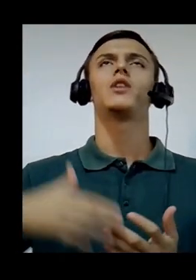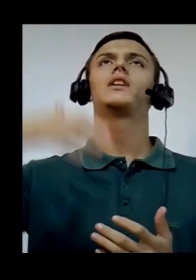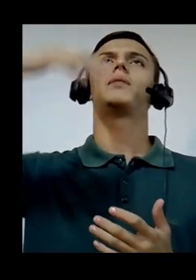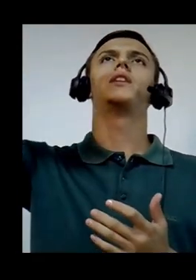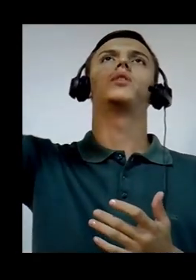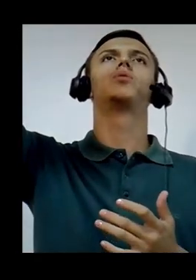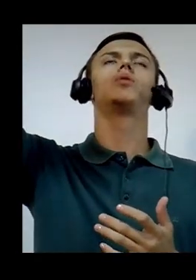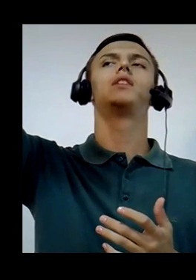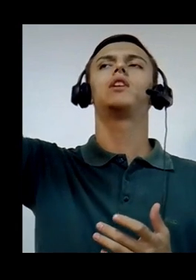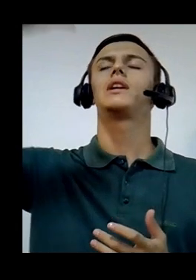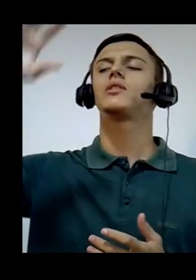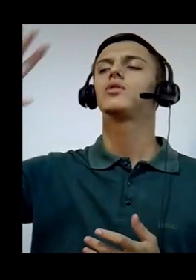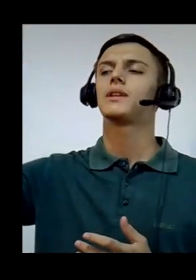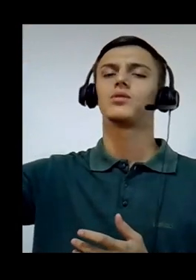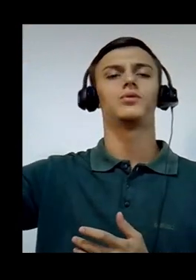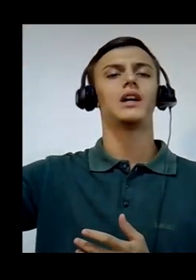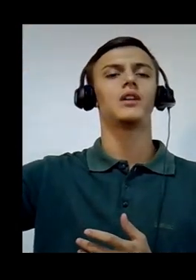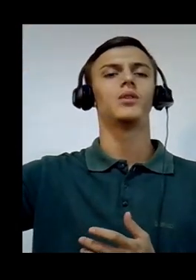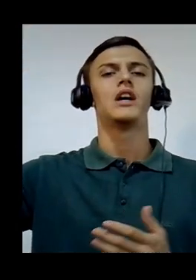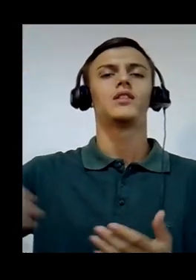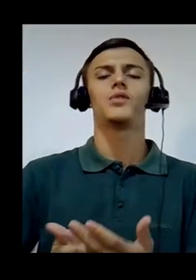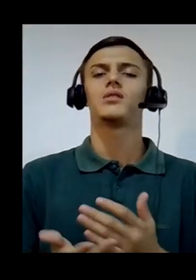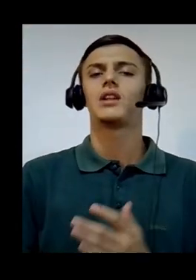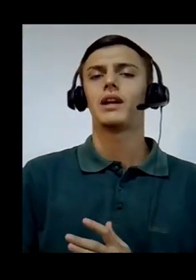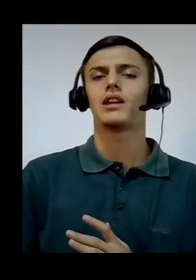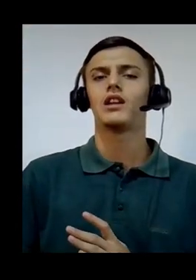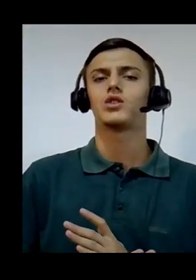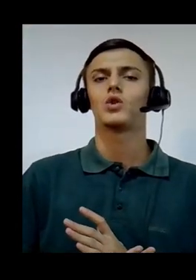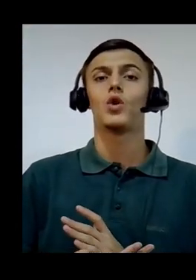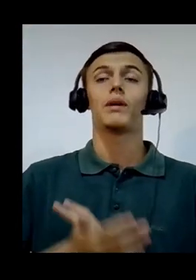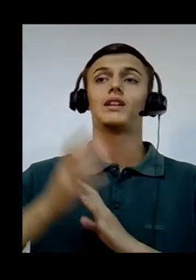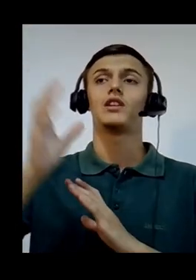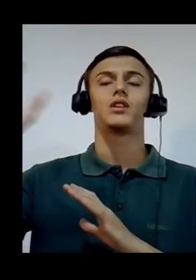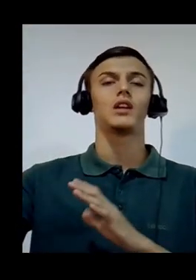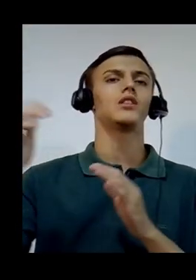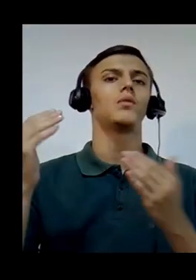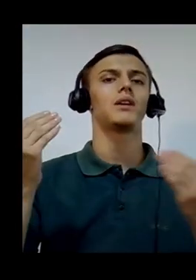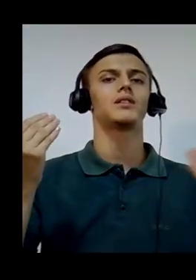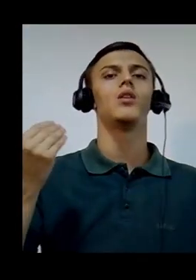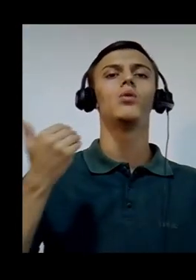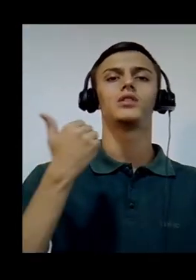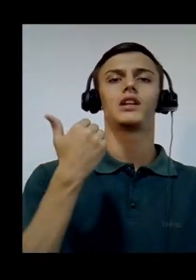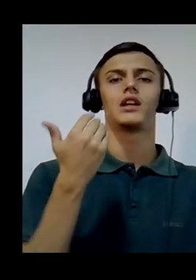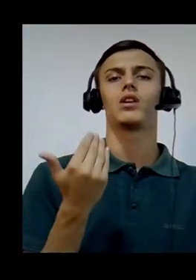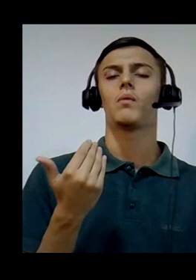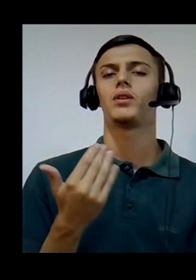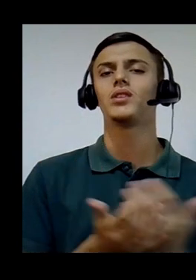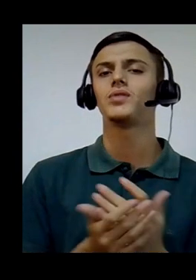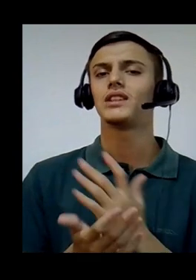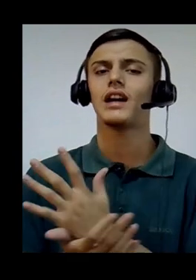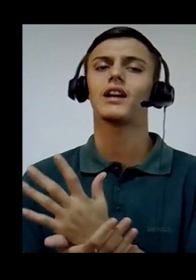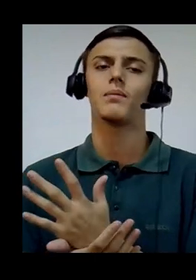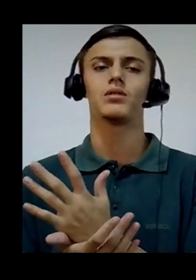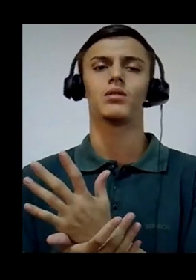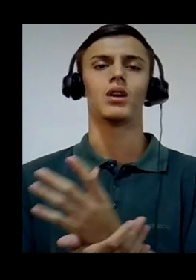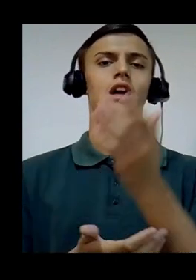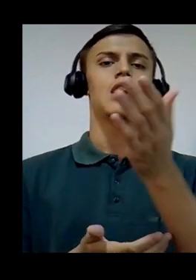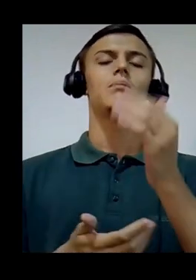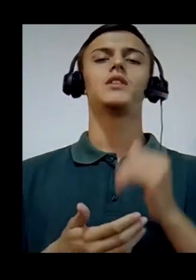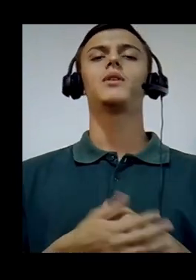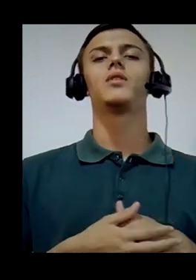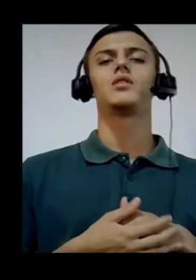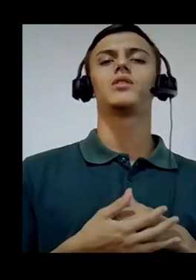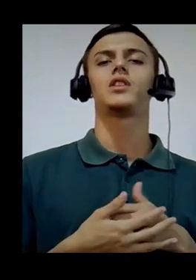isolado. Tem alguém trabalhando em altura? Tem alguém dentro do espaço confinado? Estão fazendo trabalho a quente? Opa, identifiquei, então vou passar longe daquele local para eu não afetar aquela